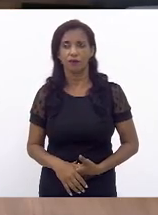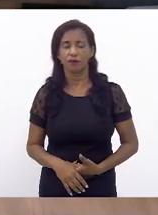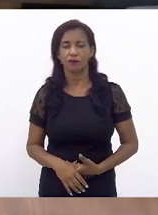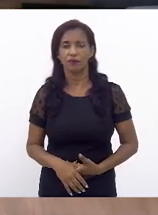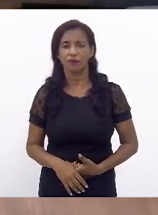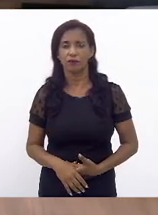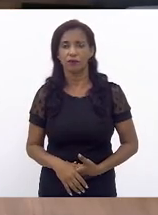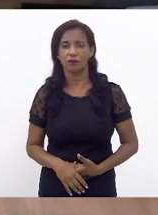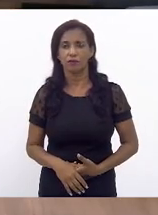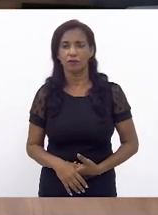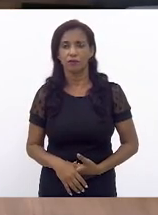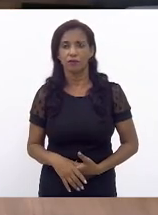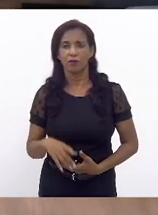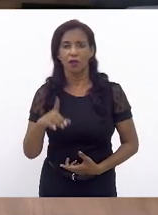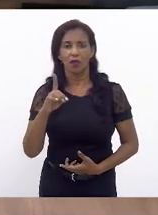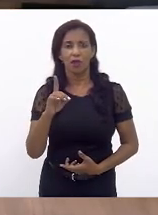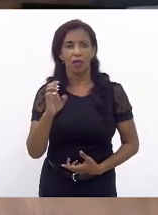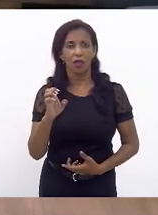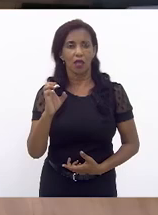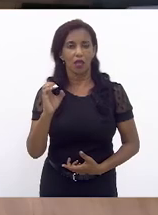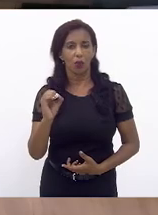Lins, deputado doutor Deodalto.